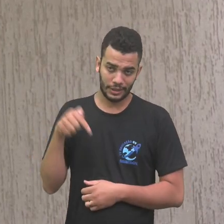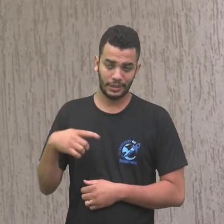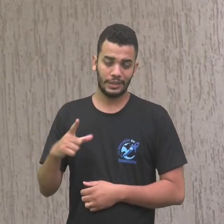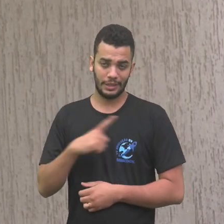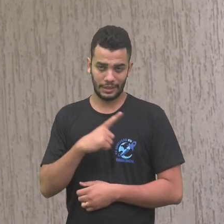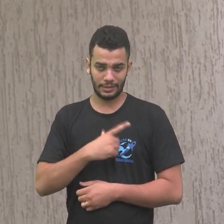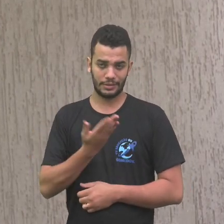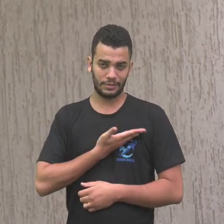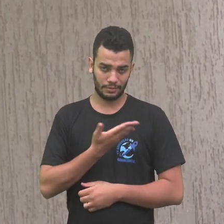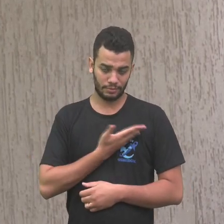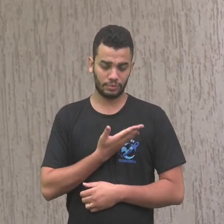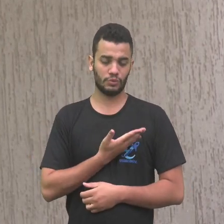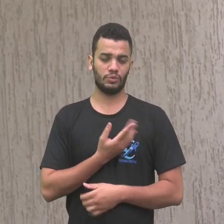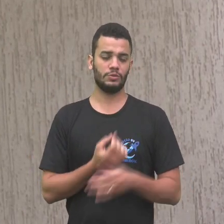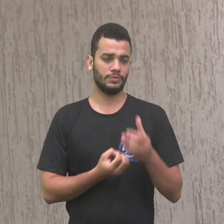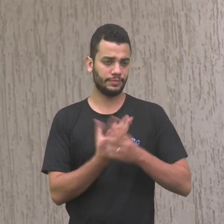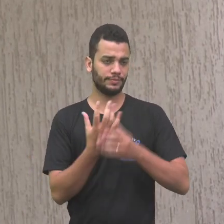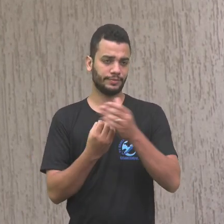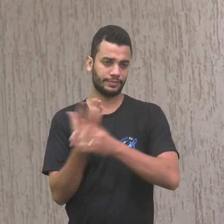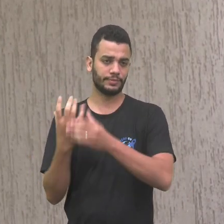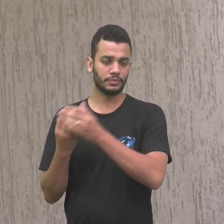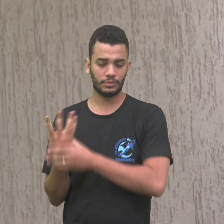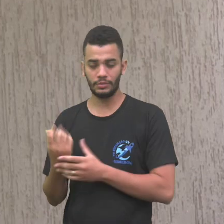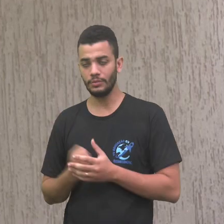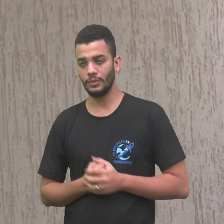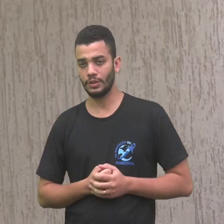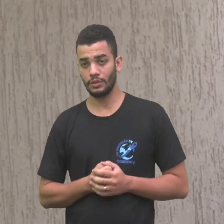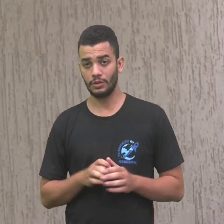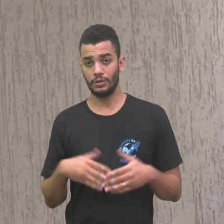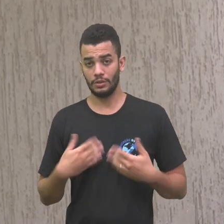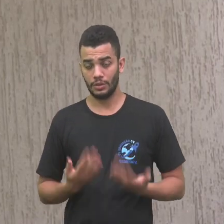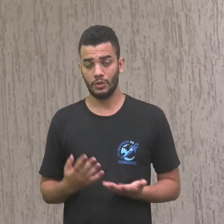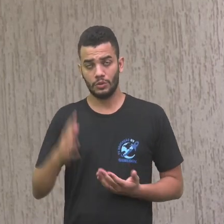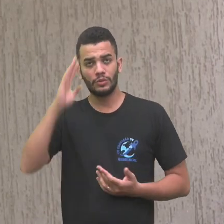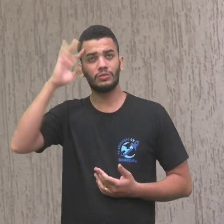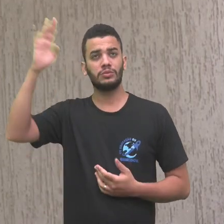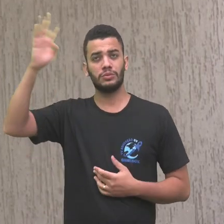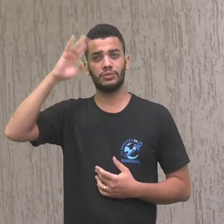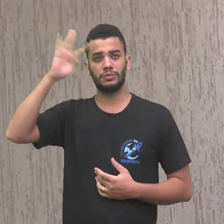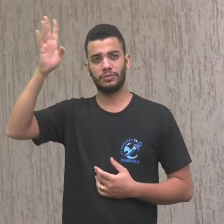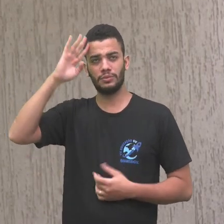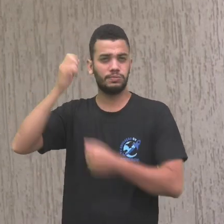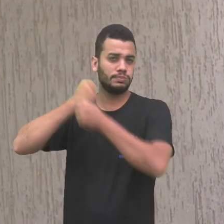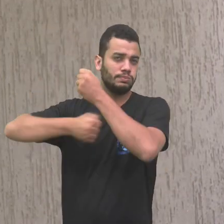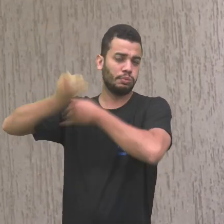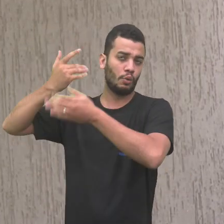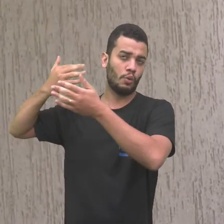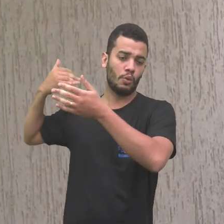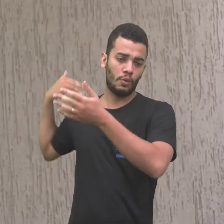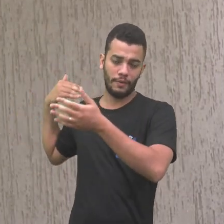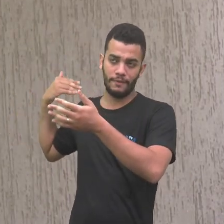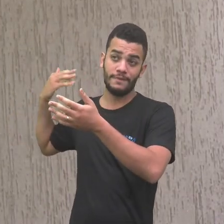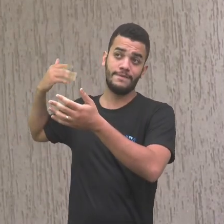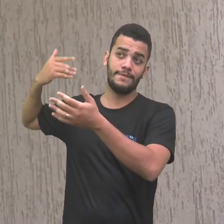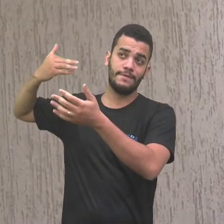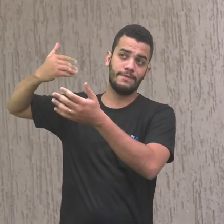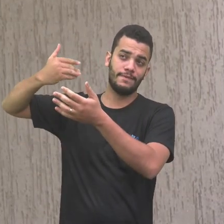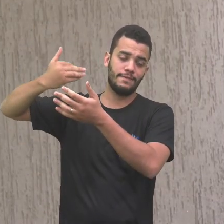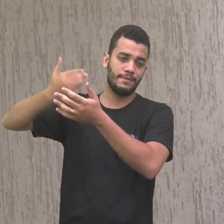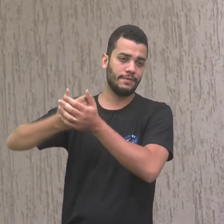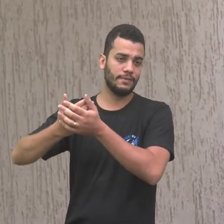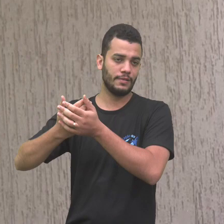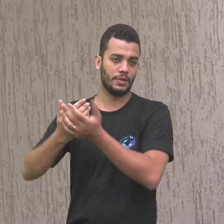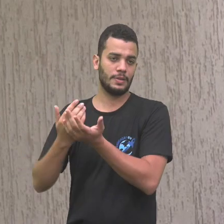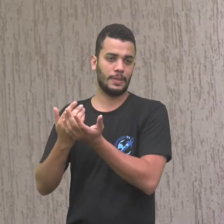Nós formamos o Departamento de Ensino e nós sonhamos uma educação melhor, a essa educação que transforma, que o